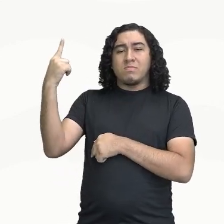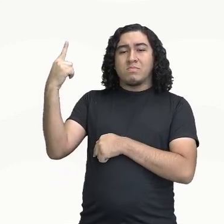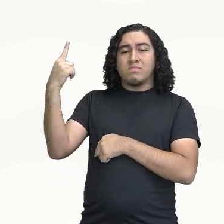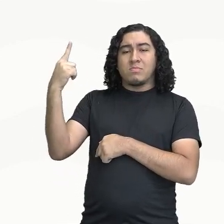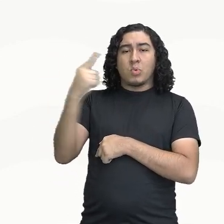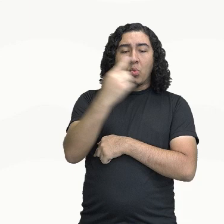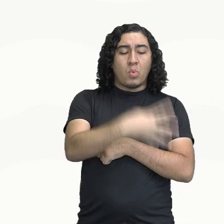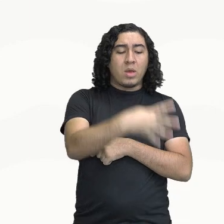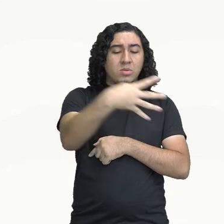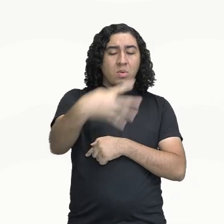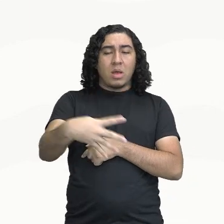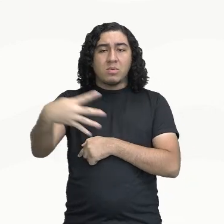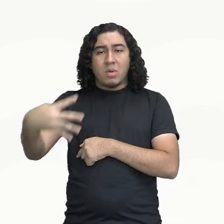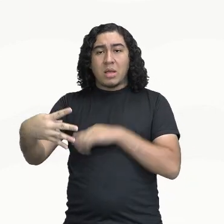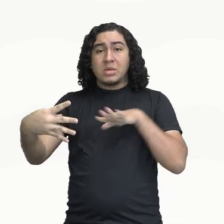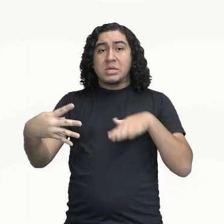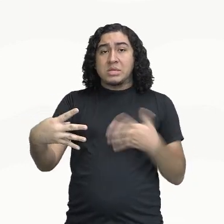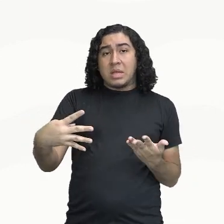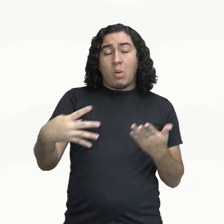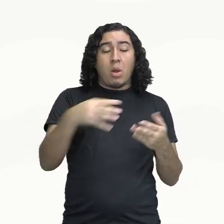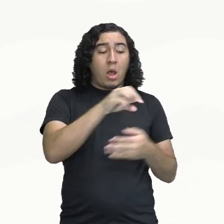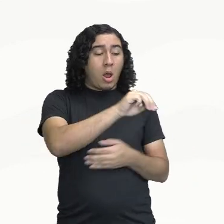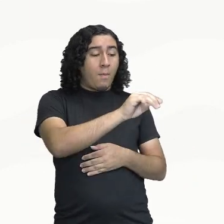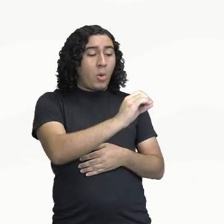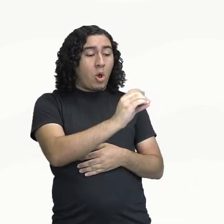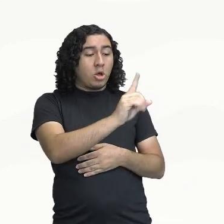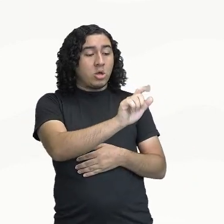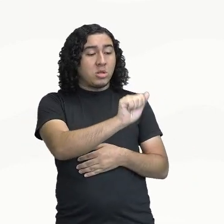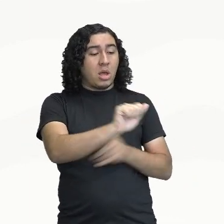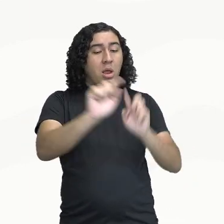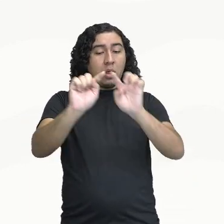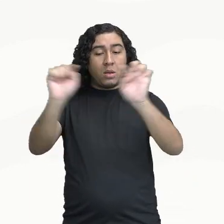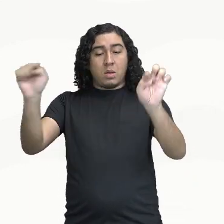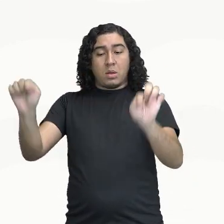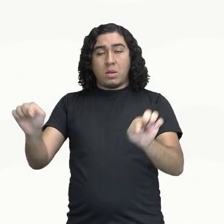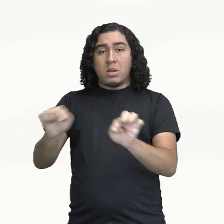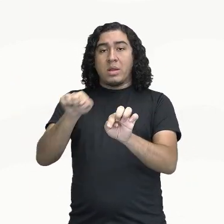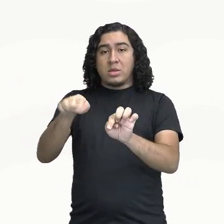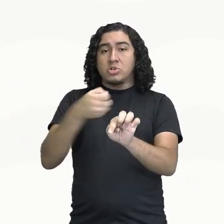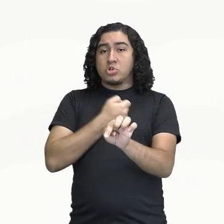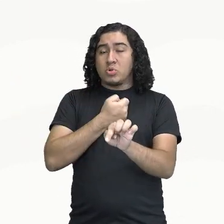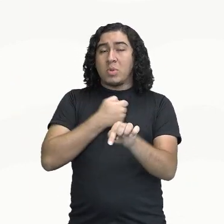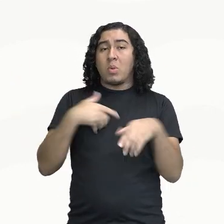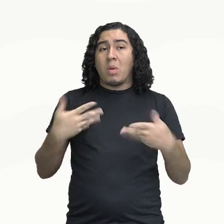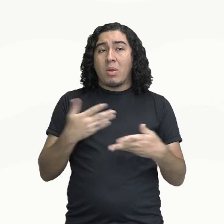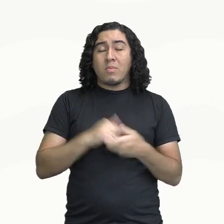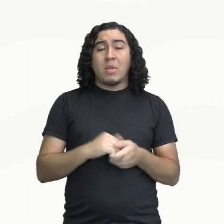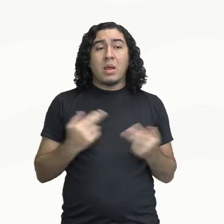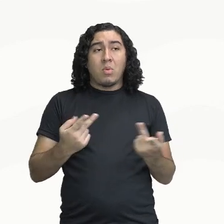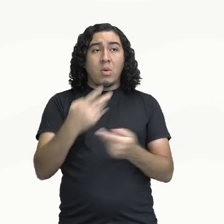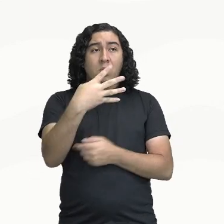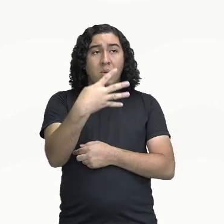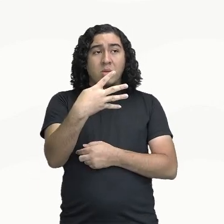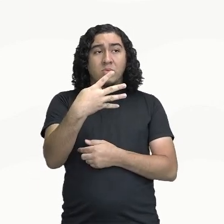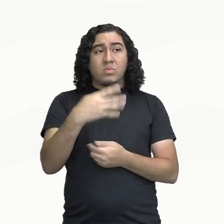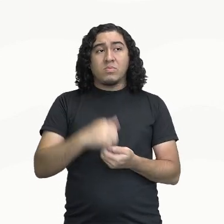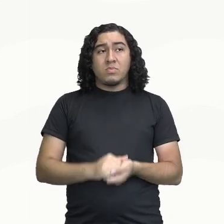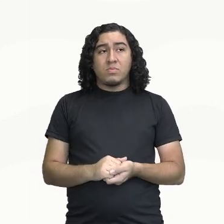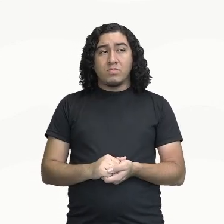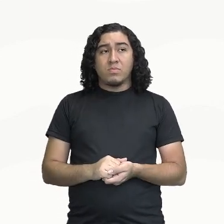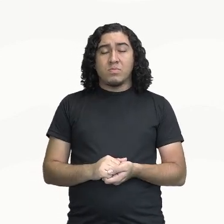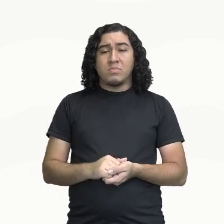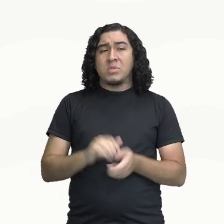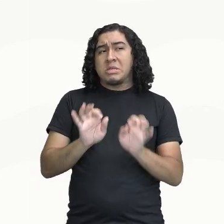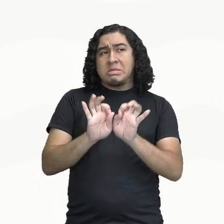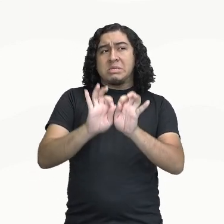3 vezes. Então eu digo que a moda desse conjunto de valores é igual a 4. Isso é